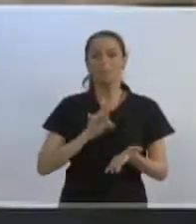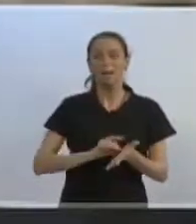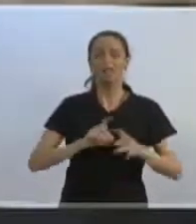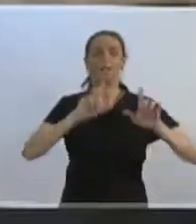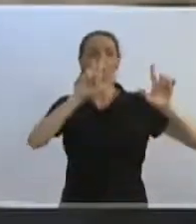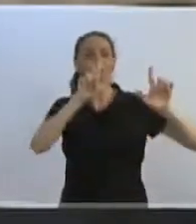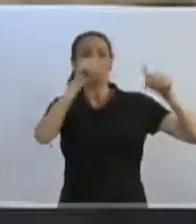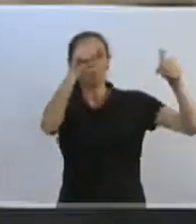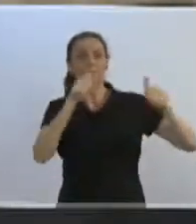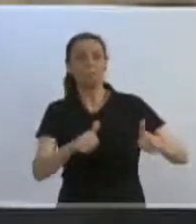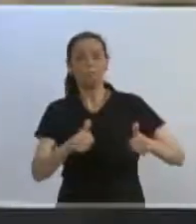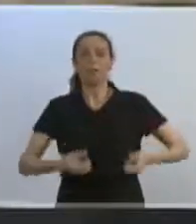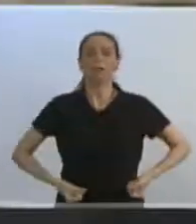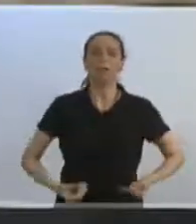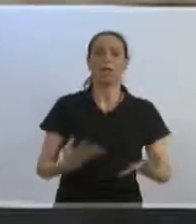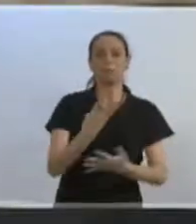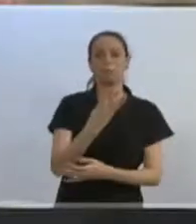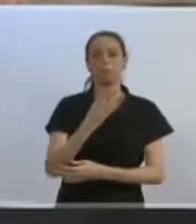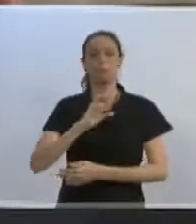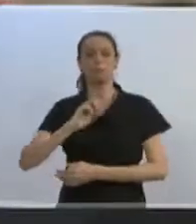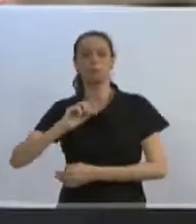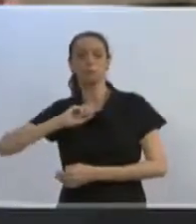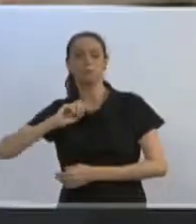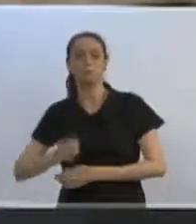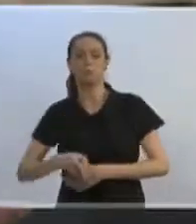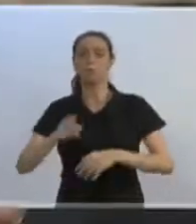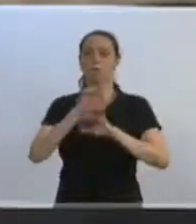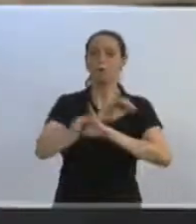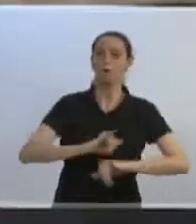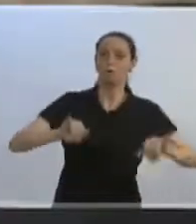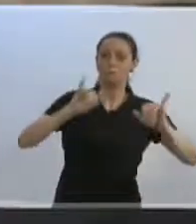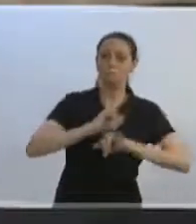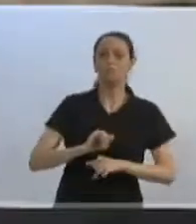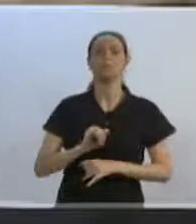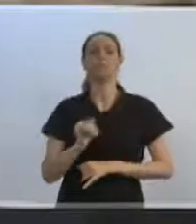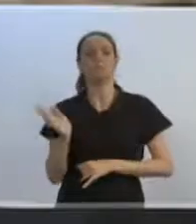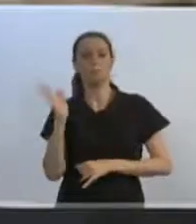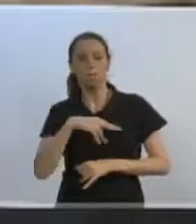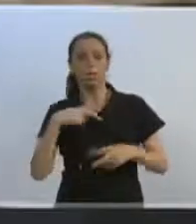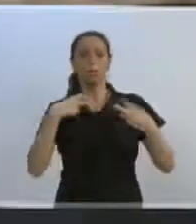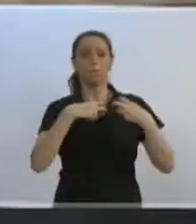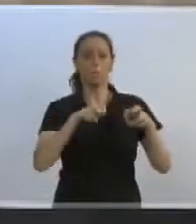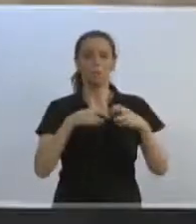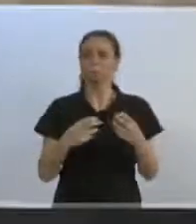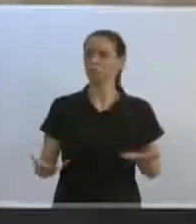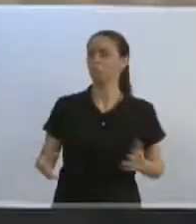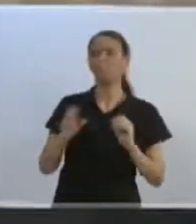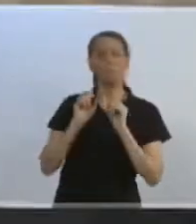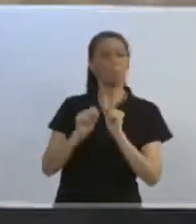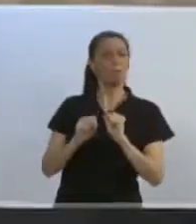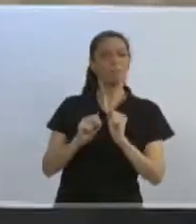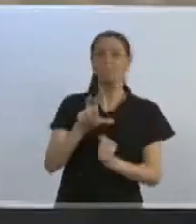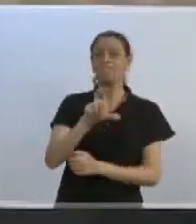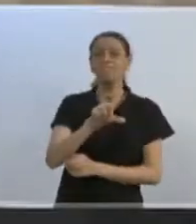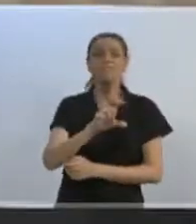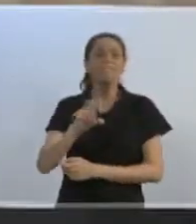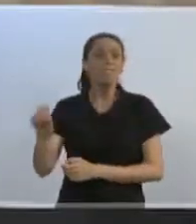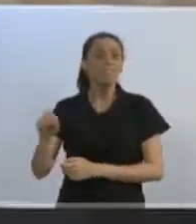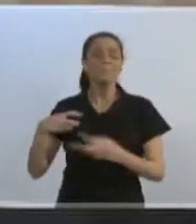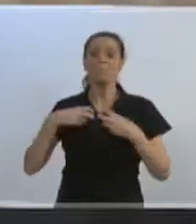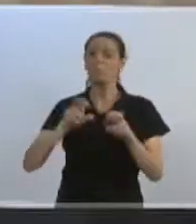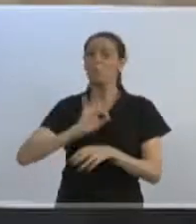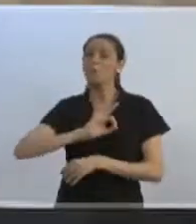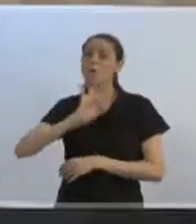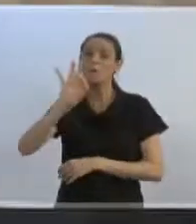gasta 400 mil em propaganda para ficar enfatizando que compraram 100, pode botar 500 ônibus novos. O transporte público não se faz só com ônibus